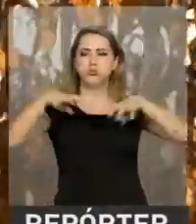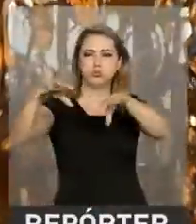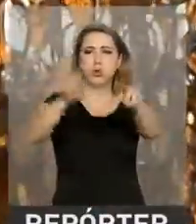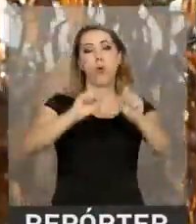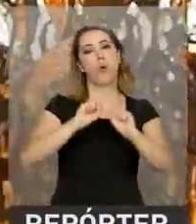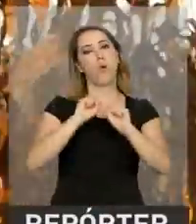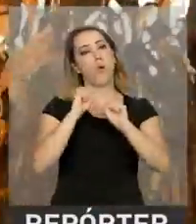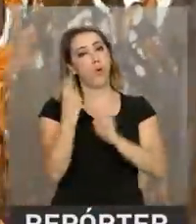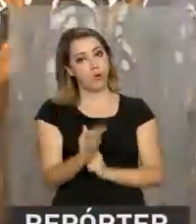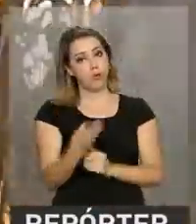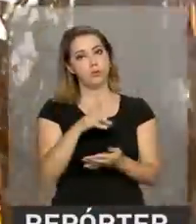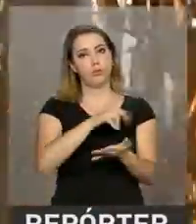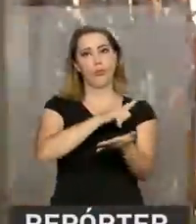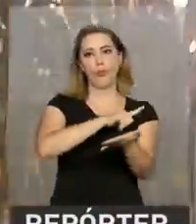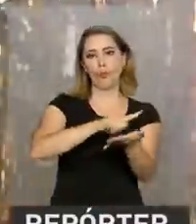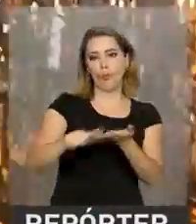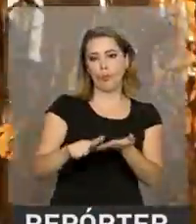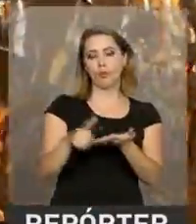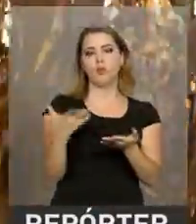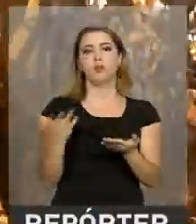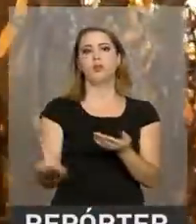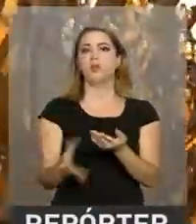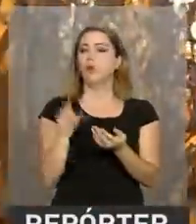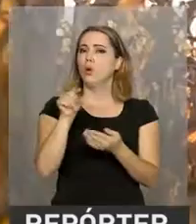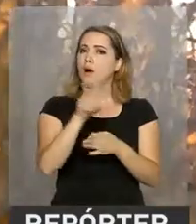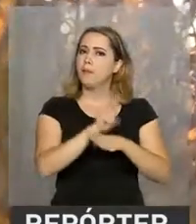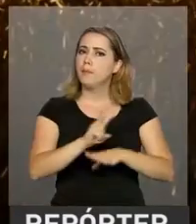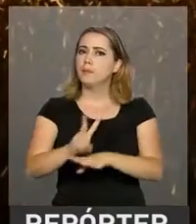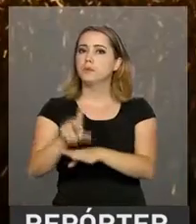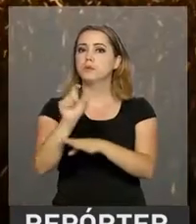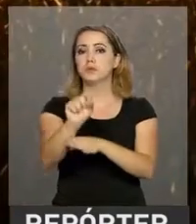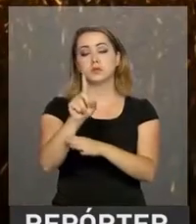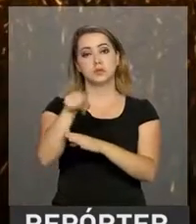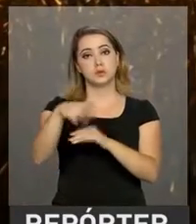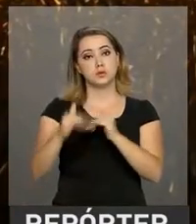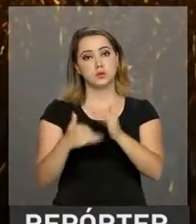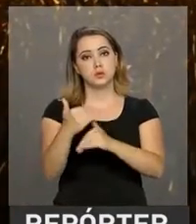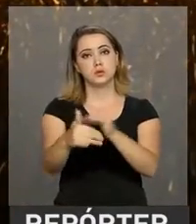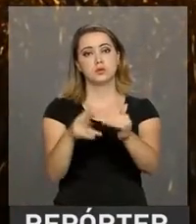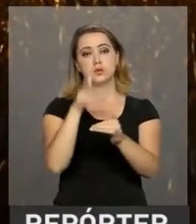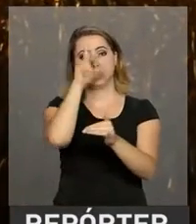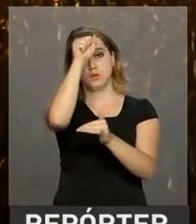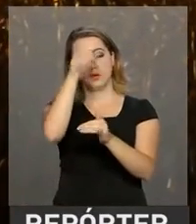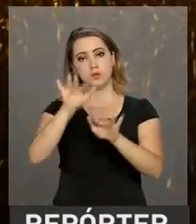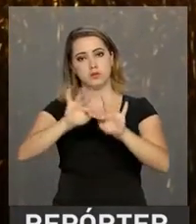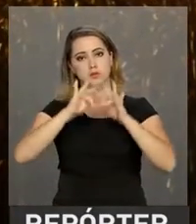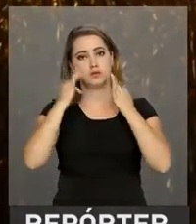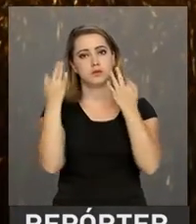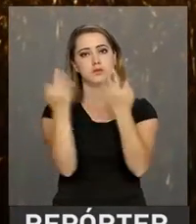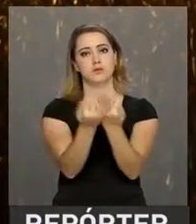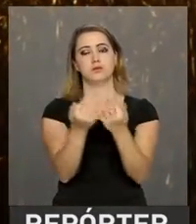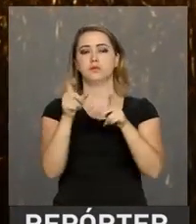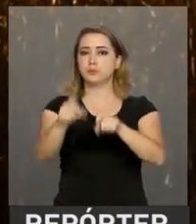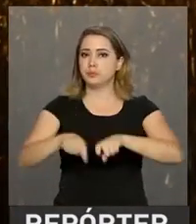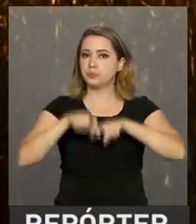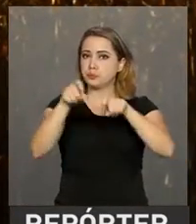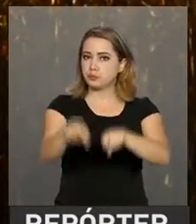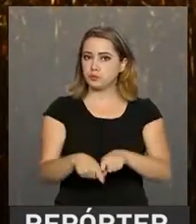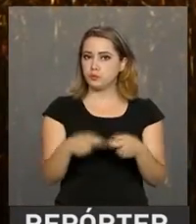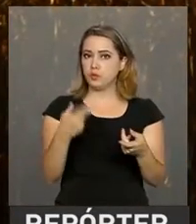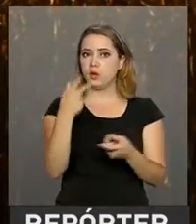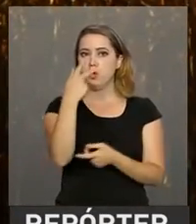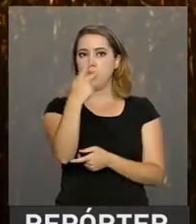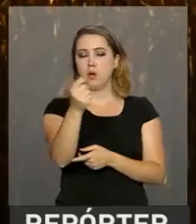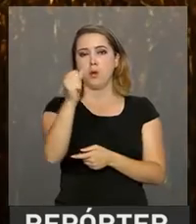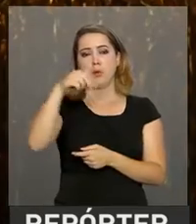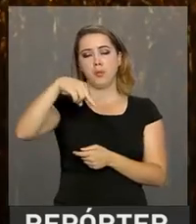chuva o seguro faz parte do programa nacional de fortalecimento da agricultura familiar o pronaf em 15 anos o